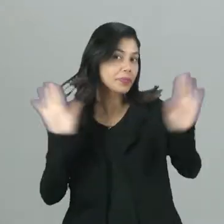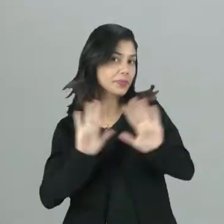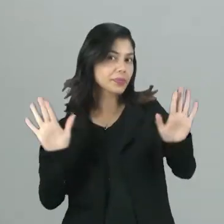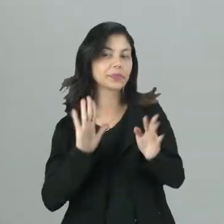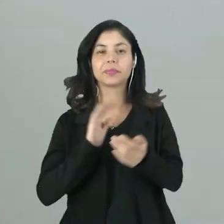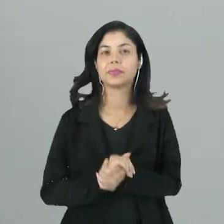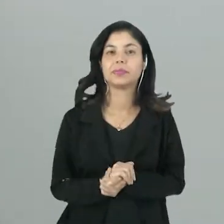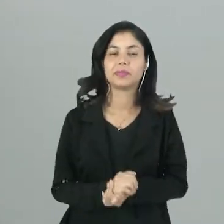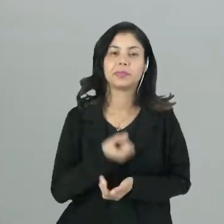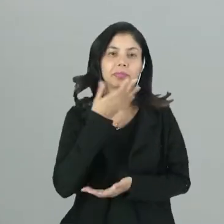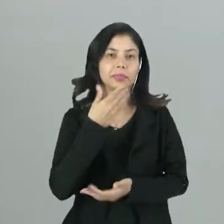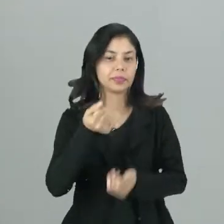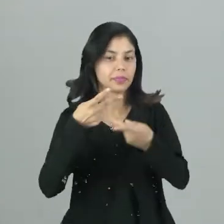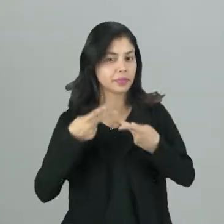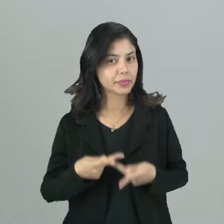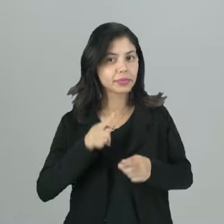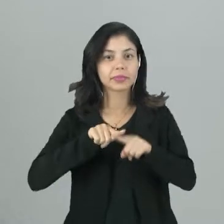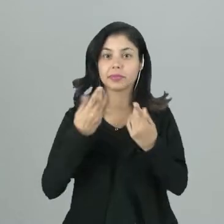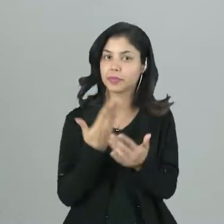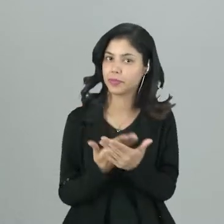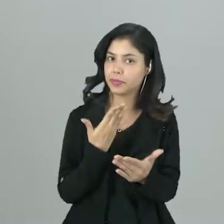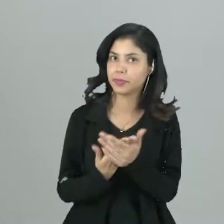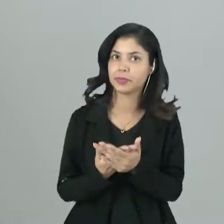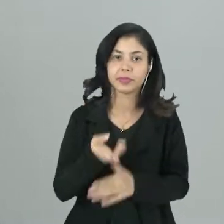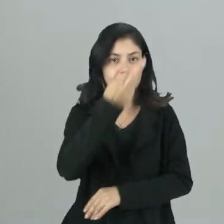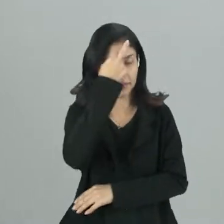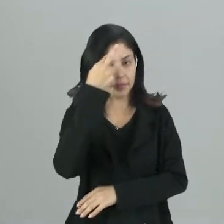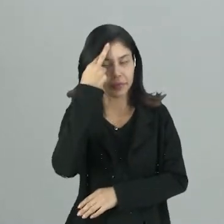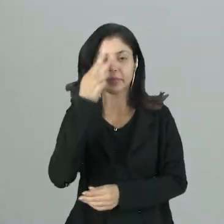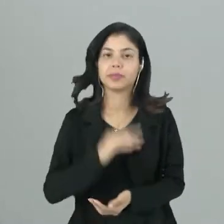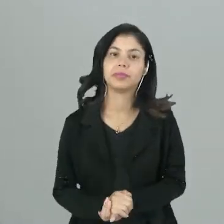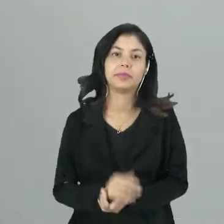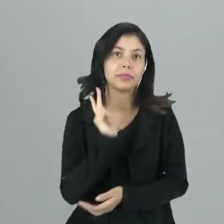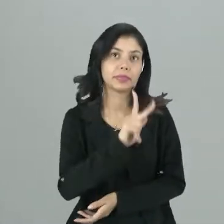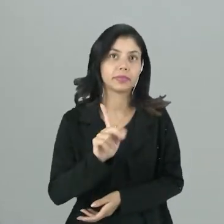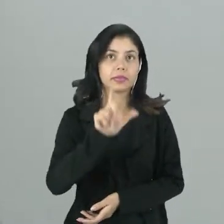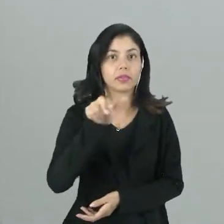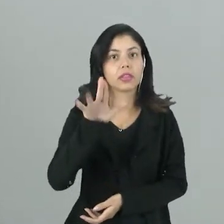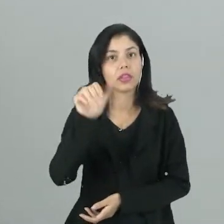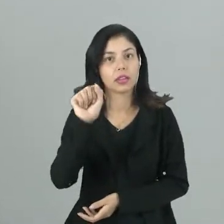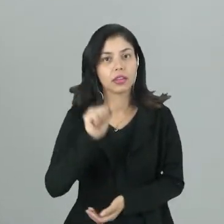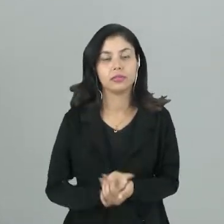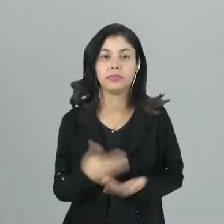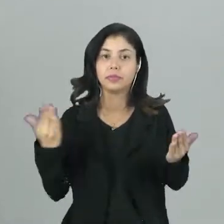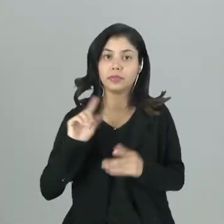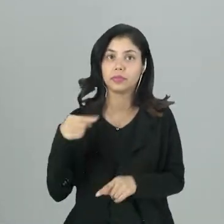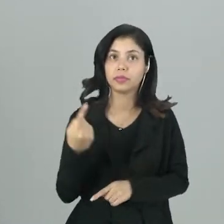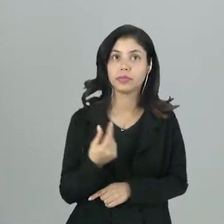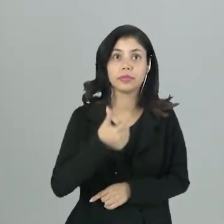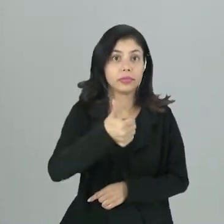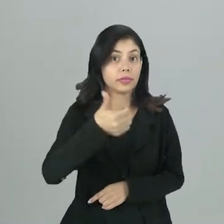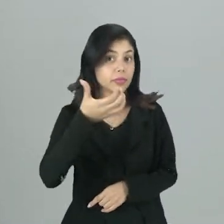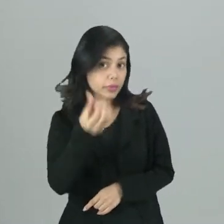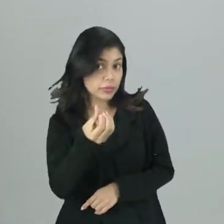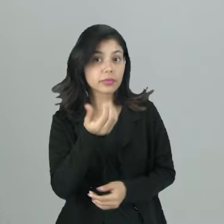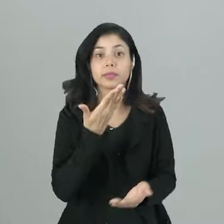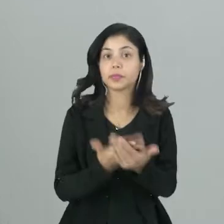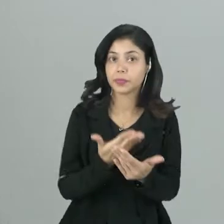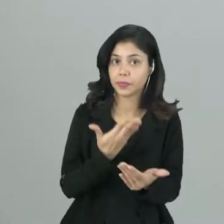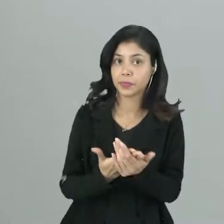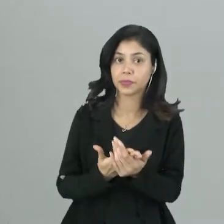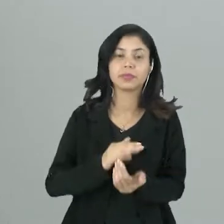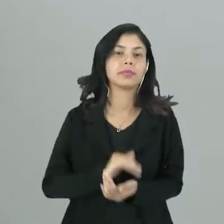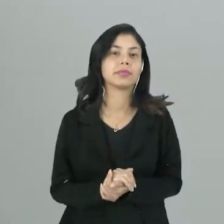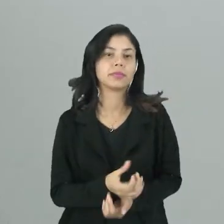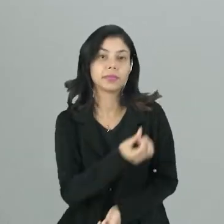Oi, galerinha, sejam muito bem-vindos a mais uma aula de História. Eu sou o professor Lucas e já estamos na nossa 16ª aula